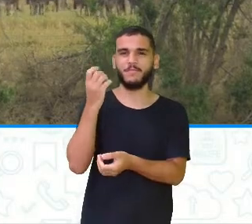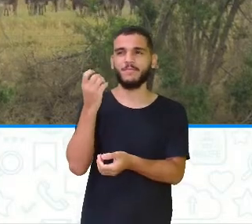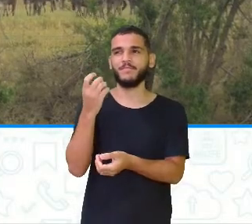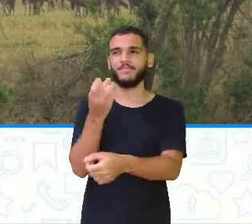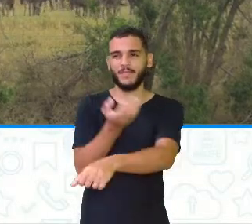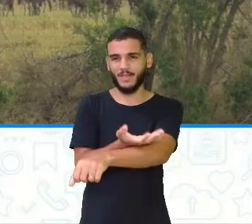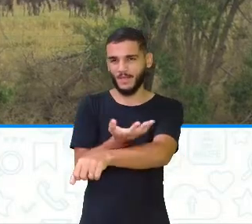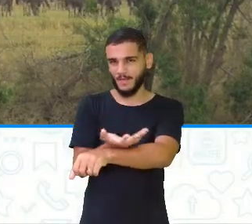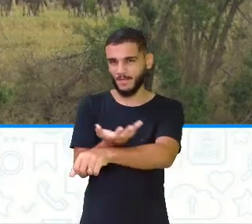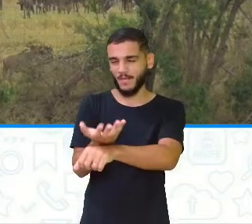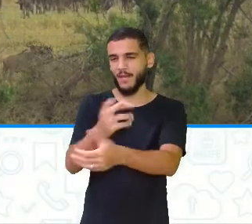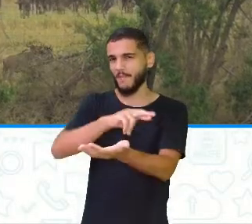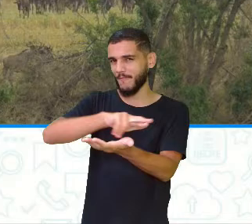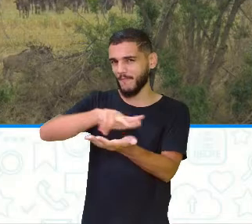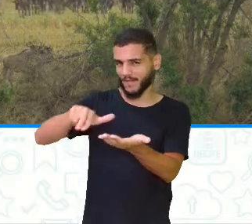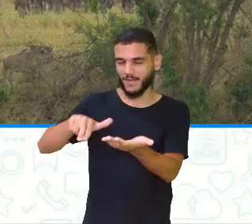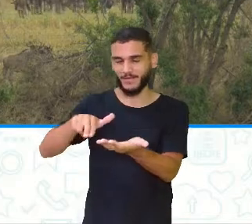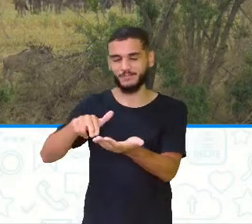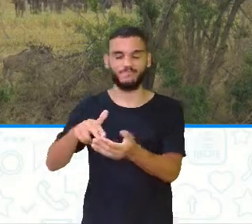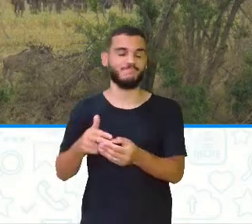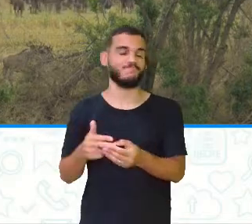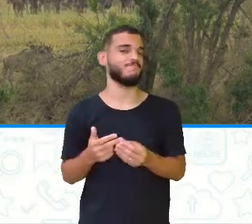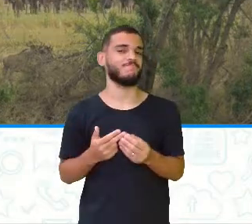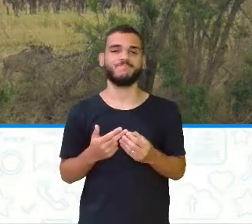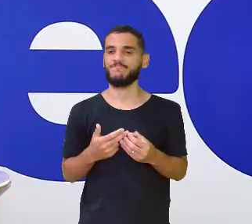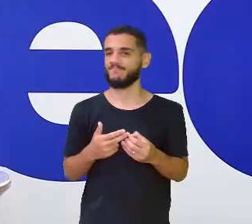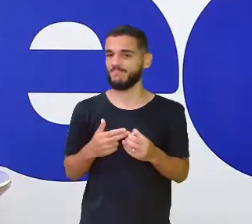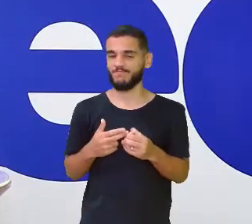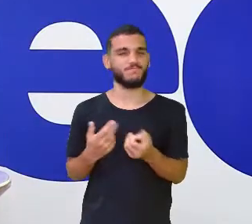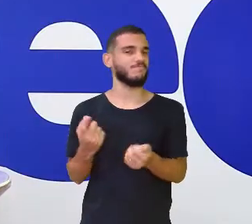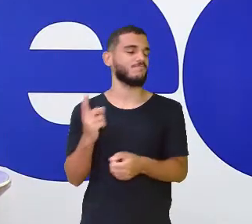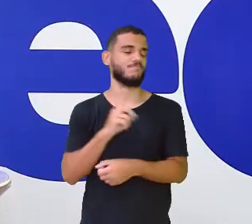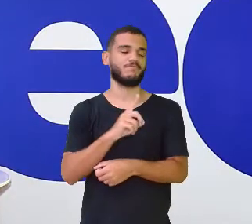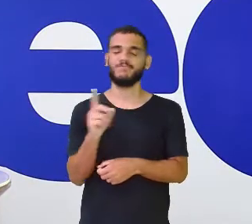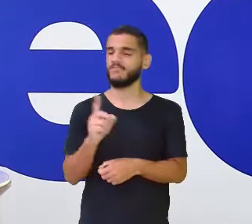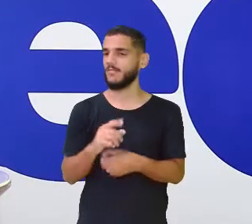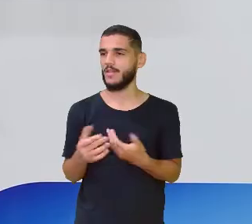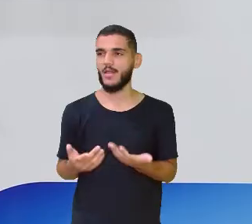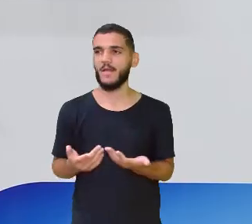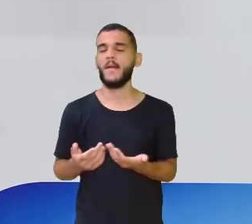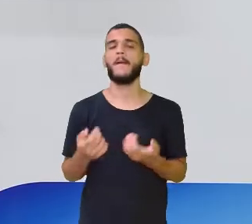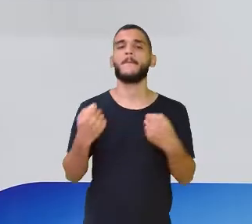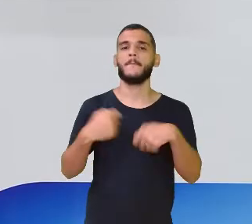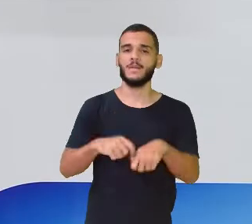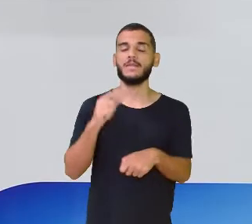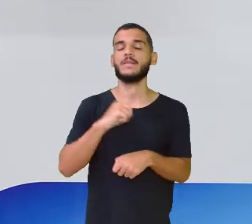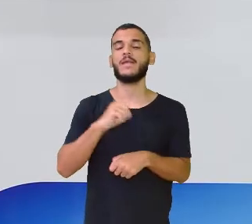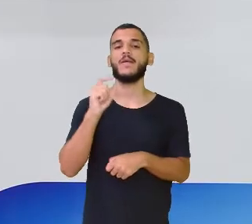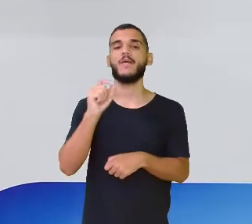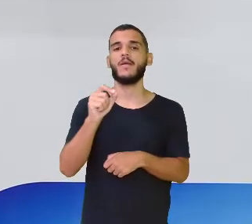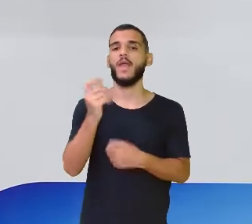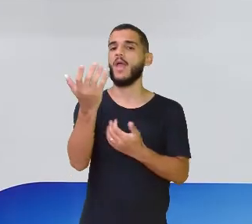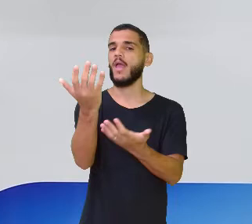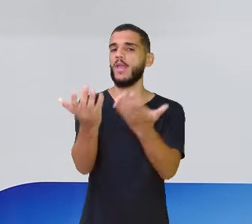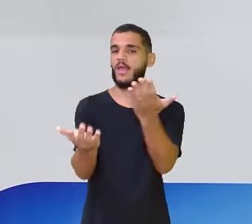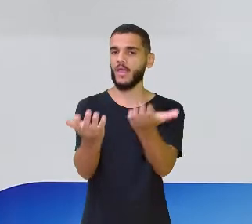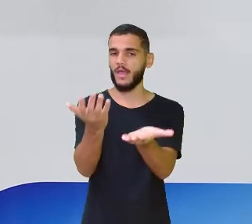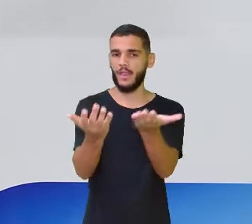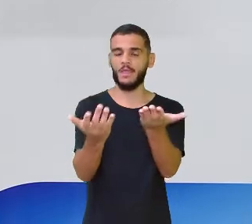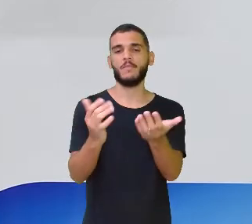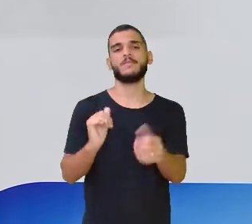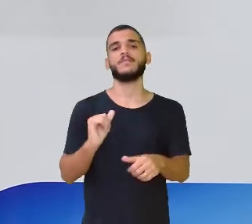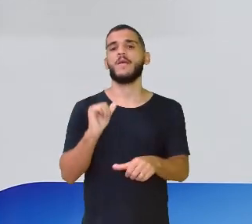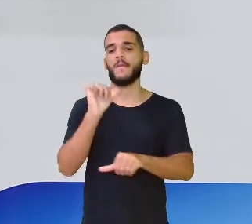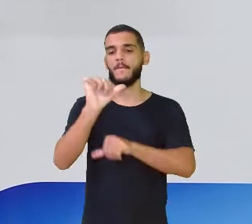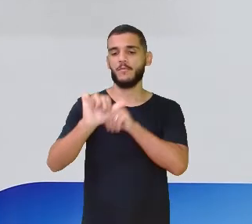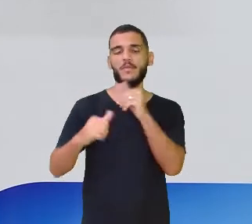mundo? Será? Não vai dar não, Vai dar viu? não, né? A gente tem que ter Vai isso em mente. não. Quando a gente fala em mudar o